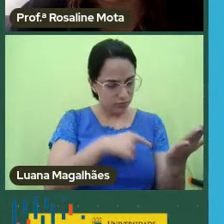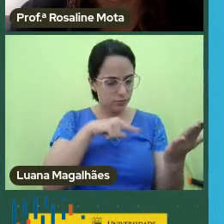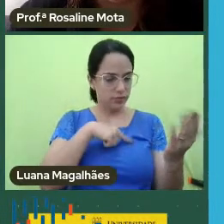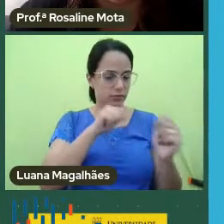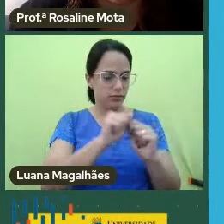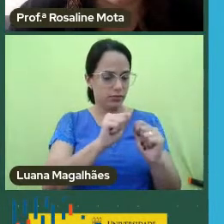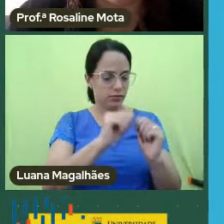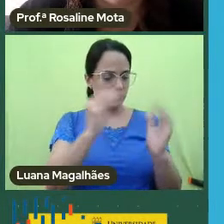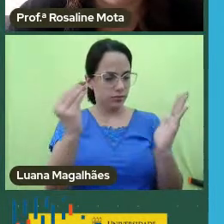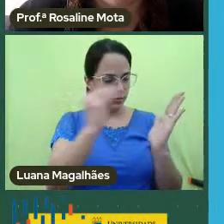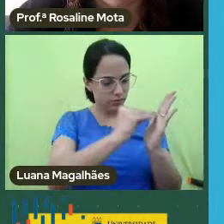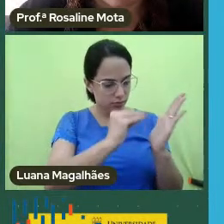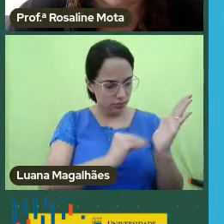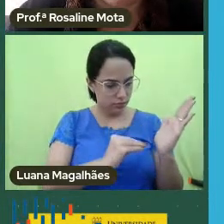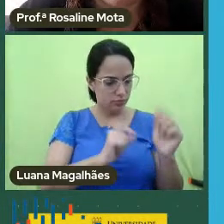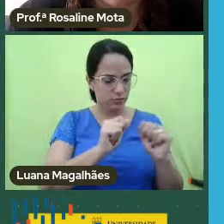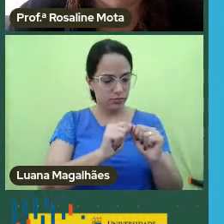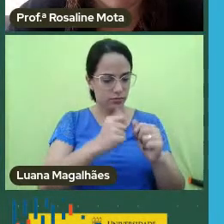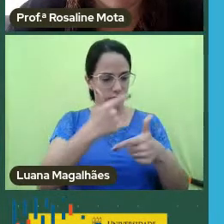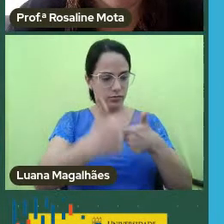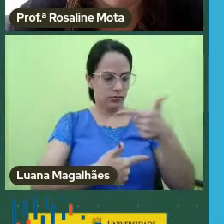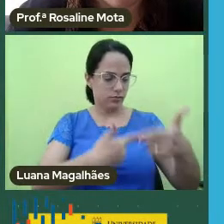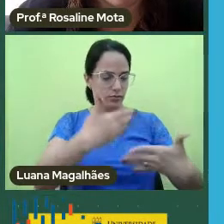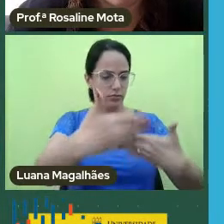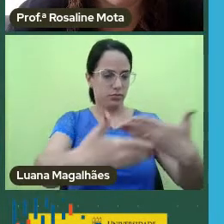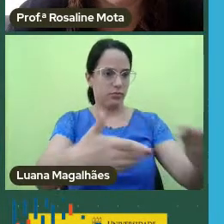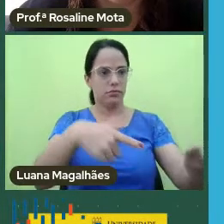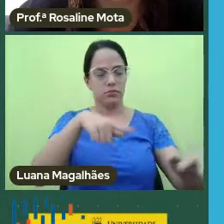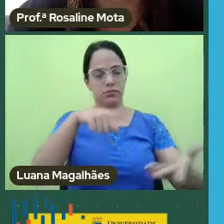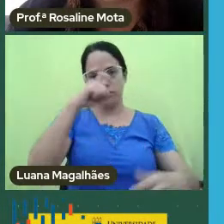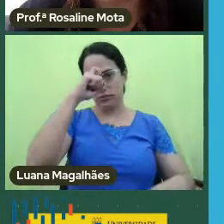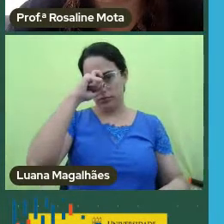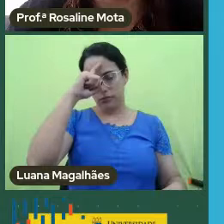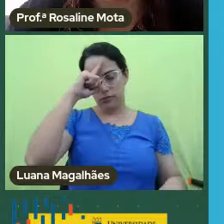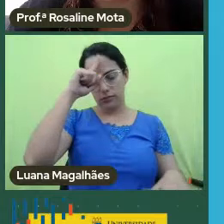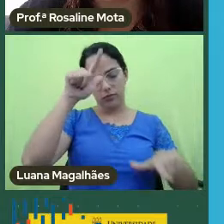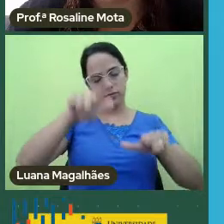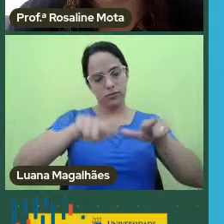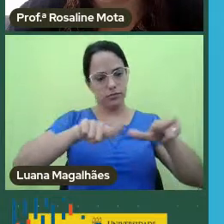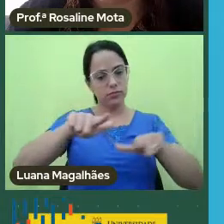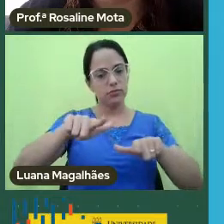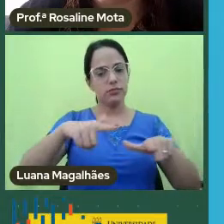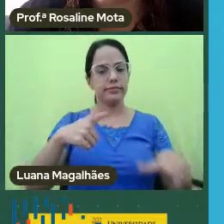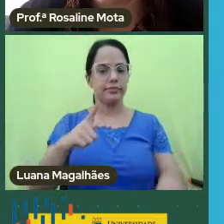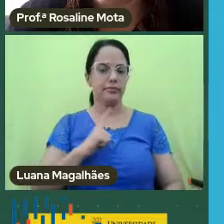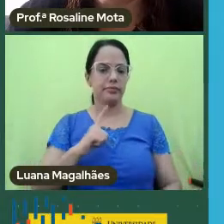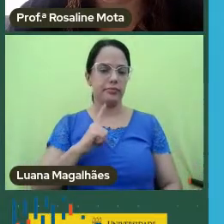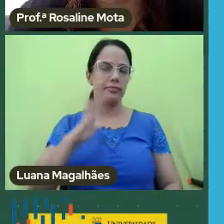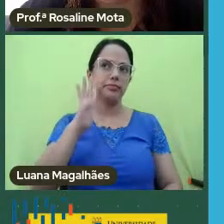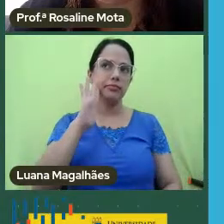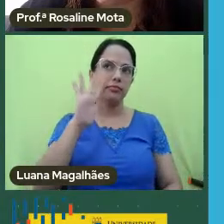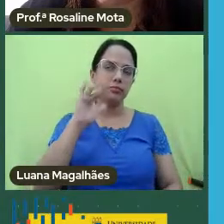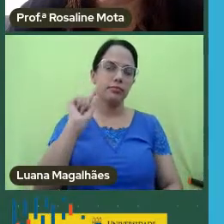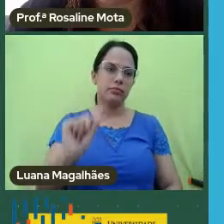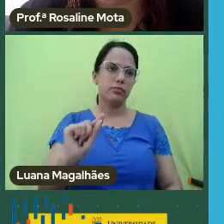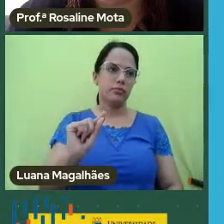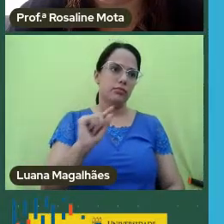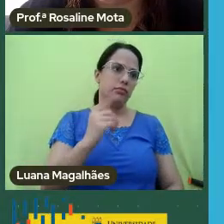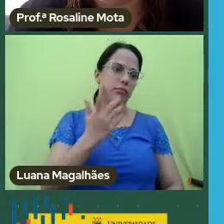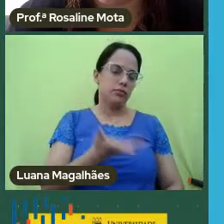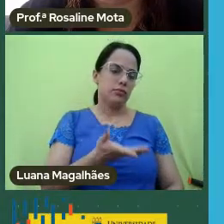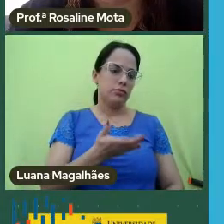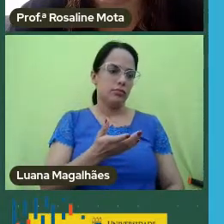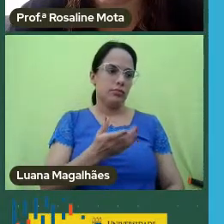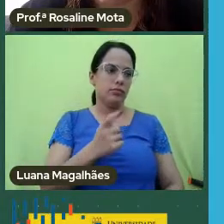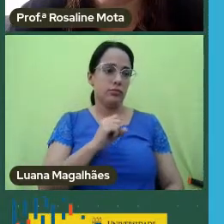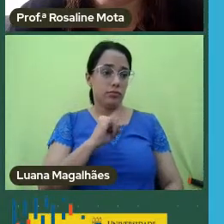ação acaba sendo desempenhada no hospital. Então, a gente tem que pensar que, se você